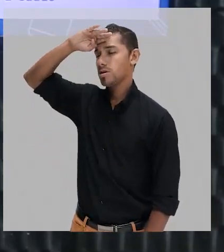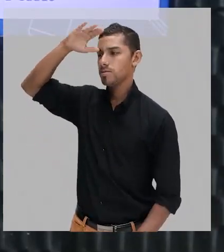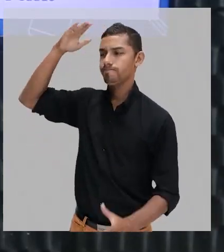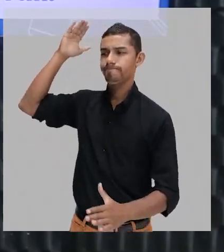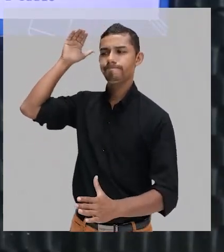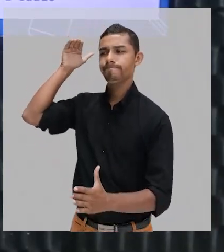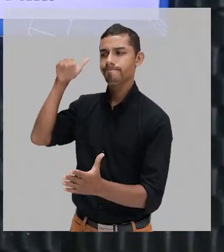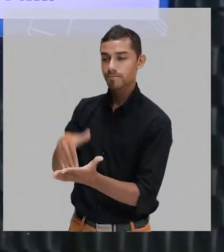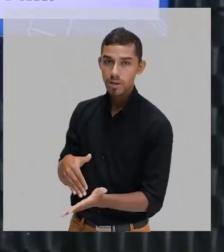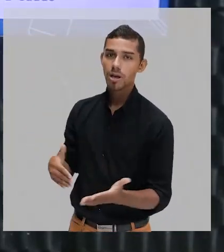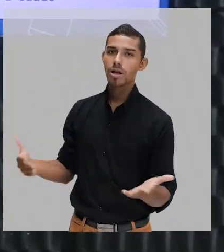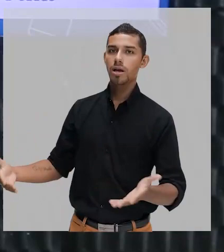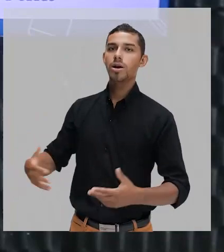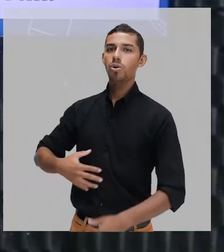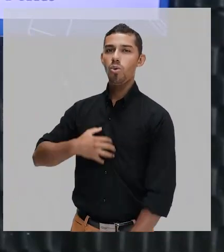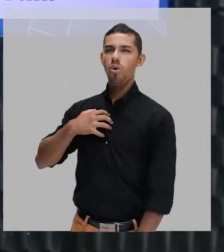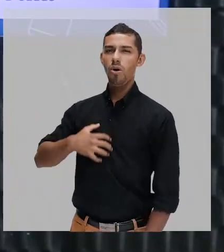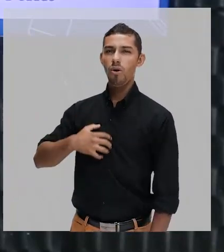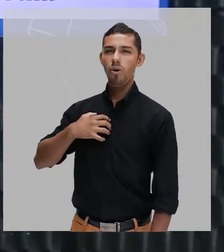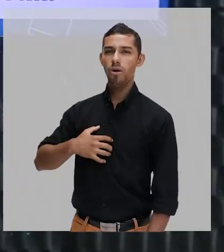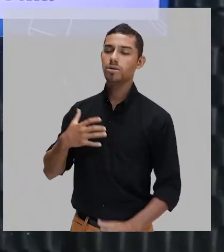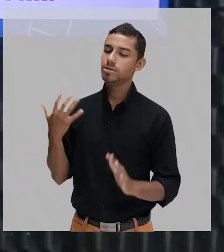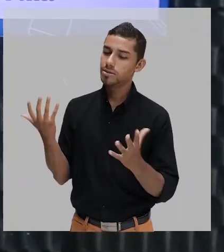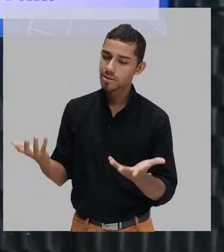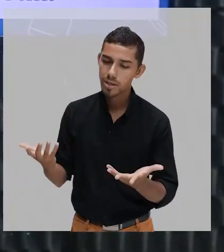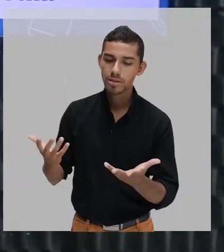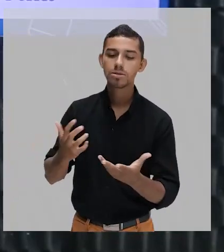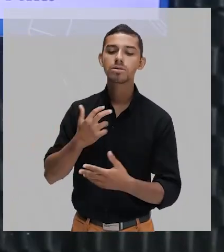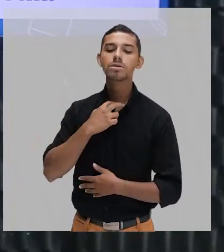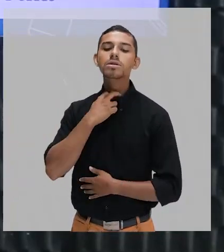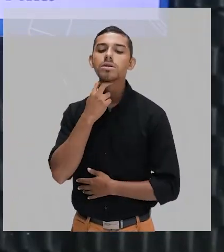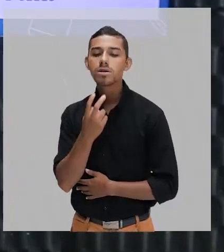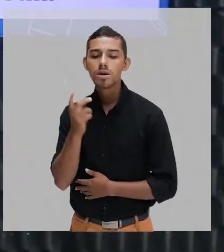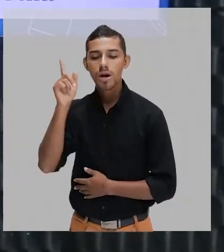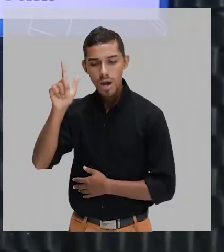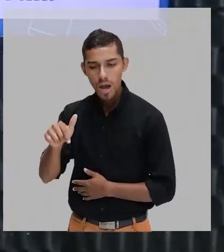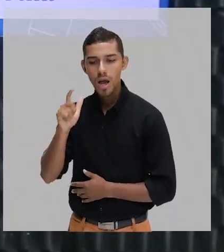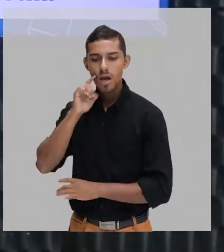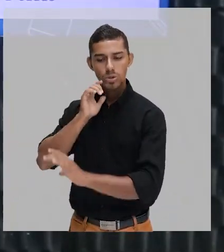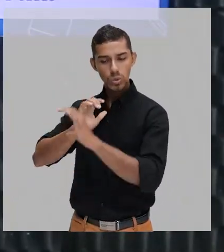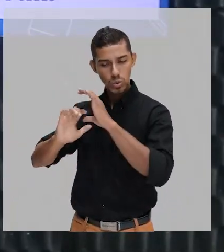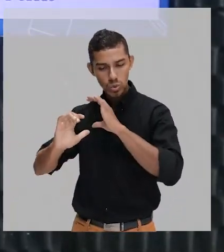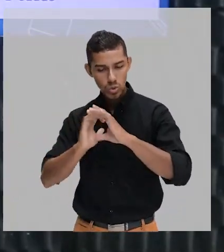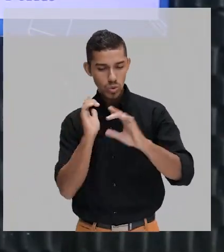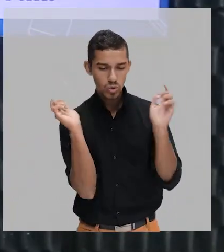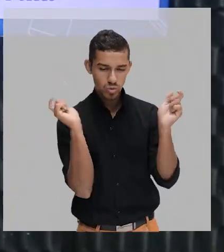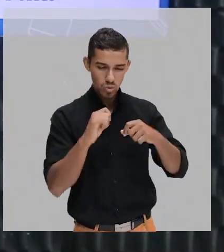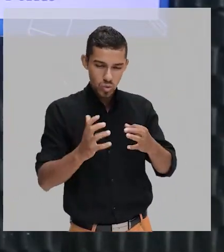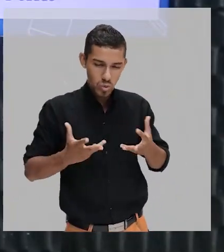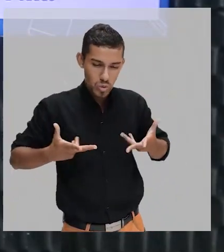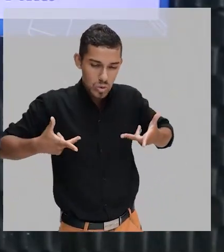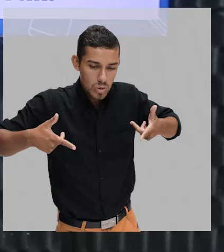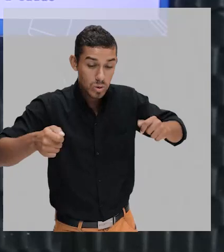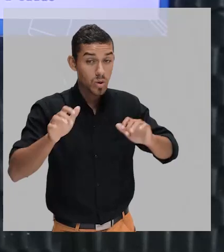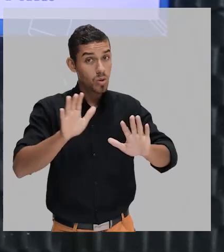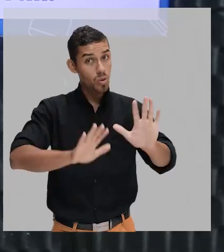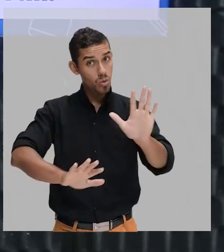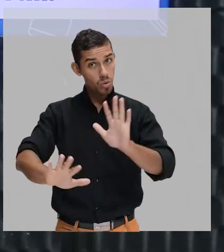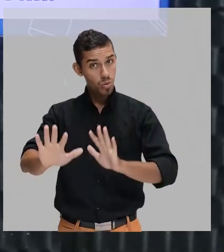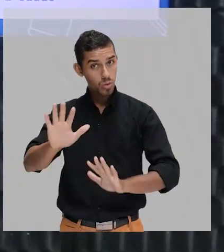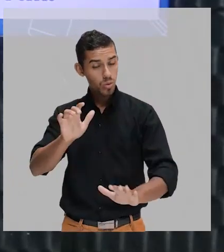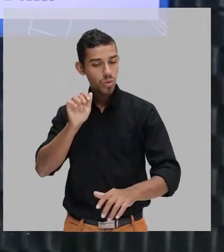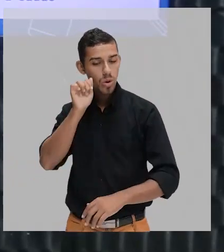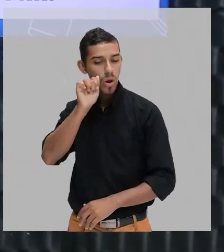é possível você entender na conquista da voz. E a voz é um mecanismo de extrema qualidade, mas tem que ter extremo cuidado para o